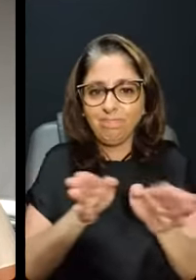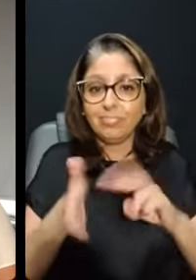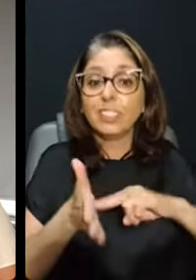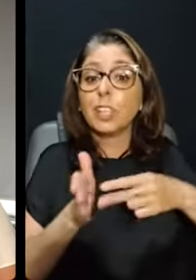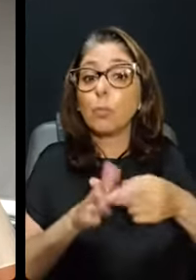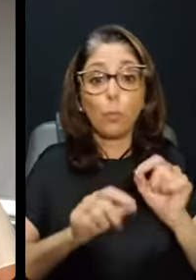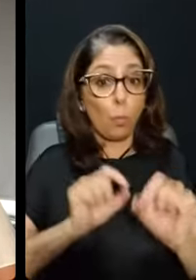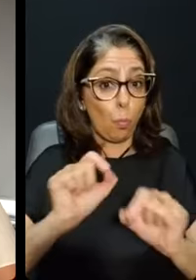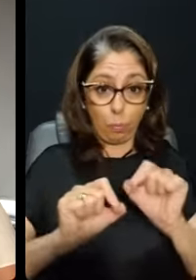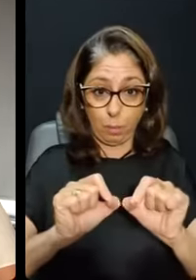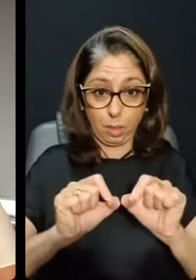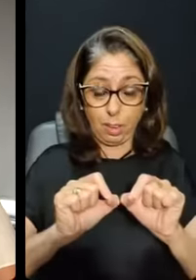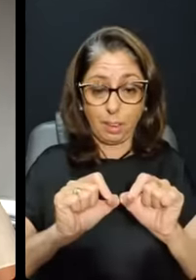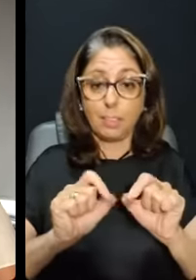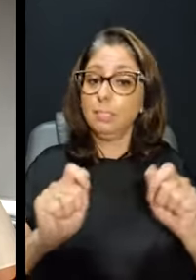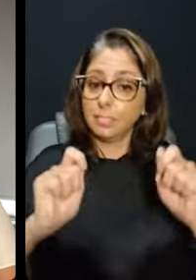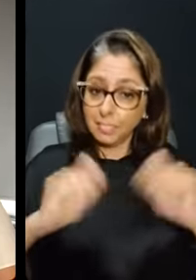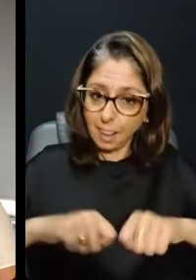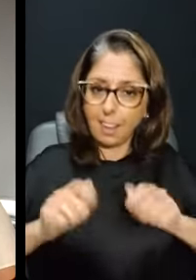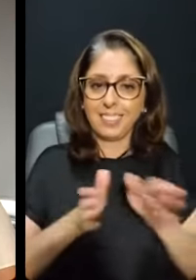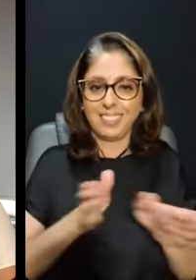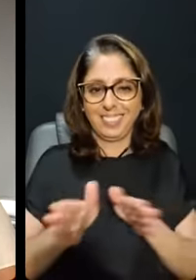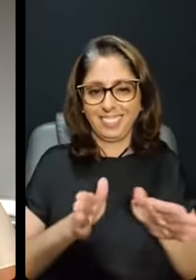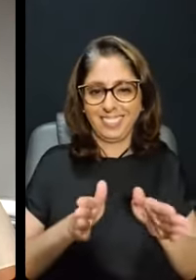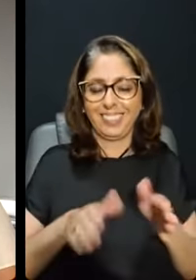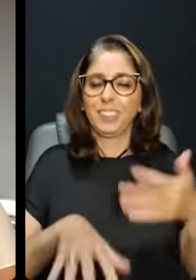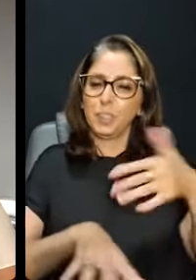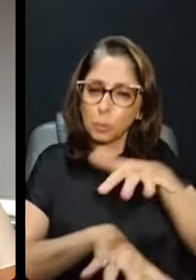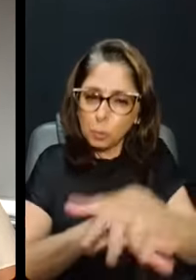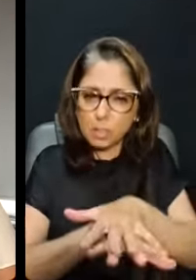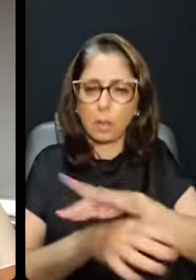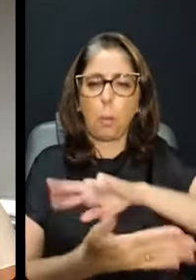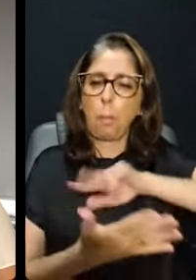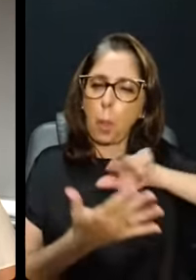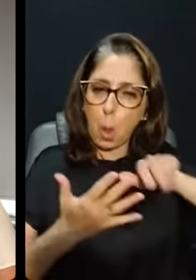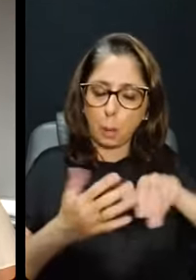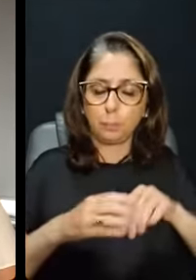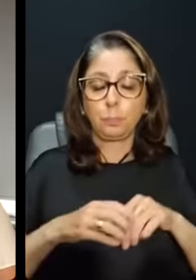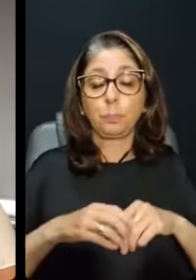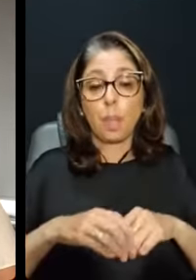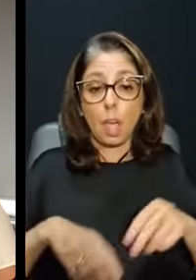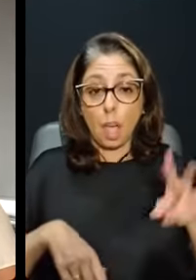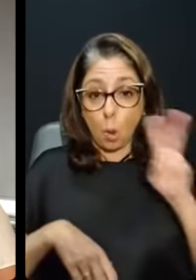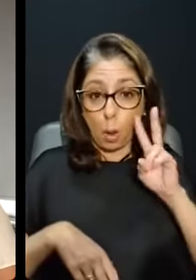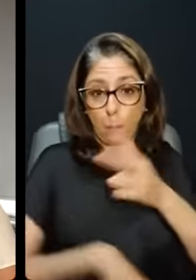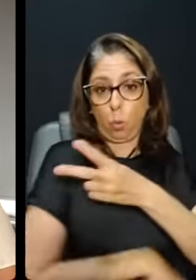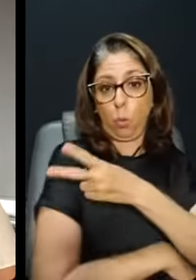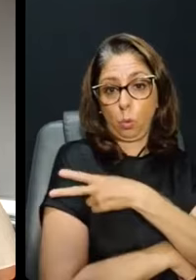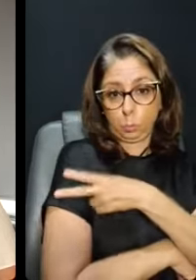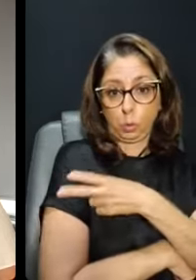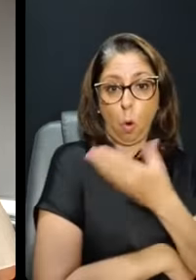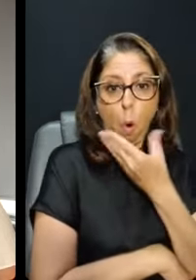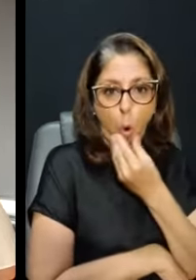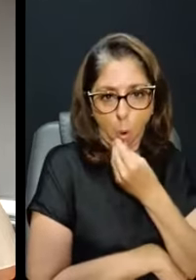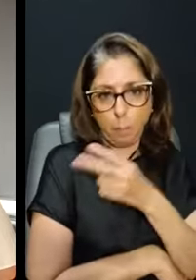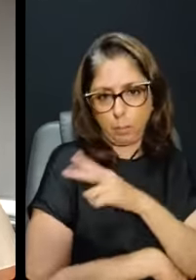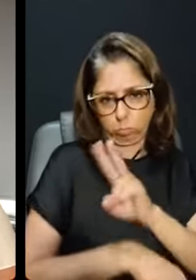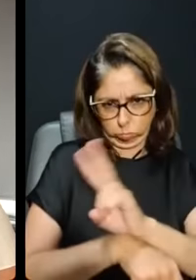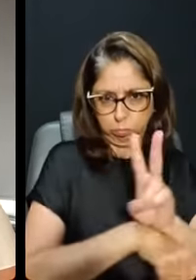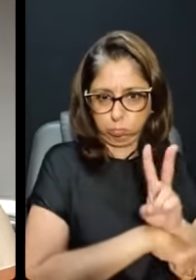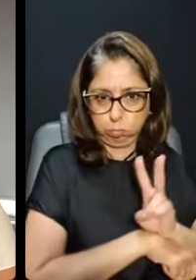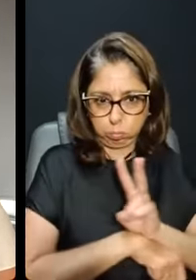acessível. E depois dessas dinâmicas, foi muito interessante que teve um supervisor que me falou: Gabriela, depois das dinâmicas que